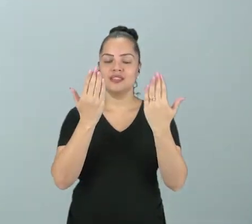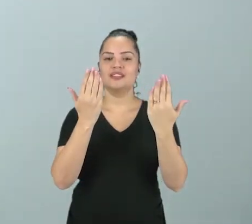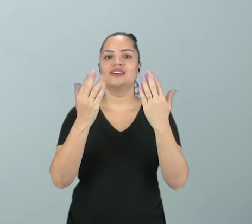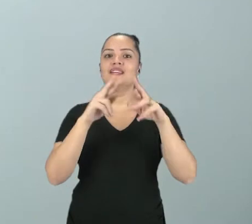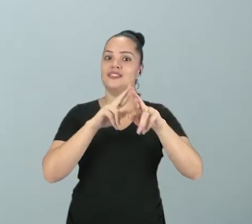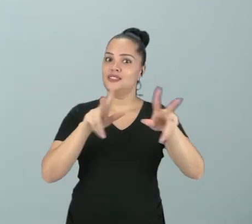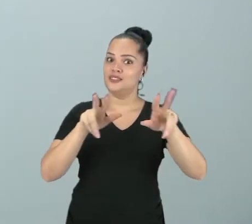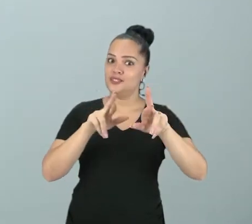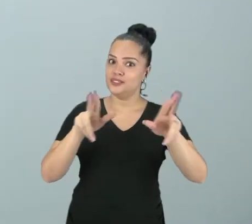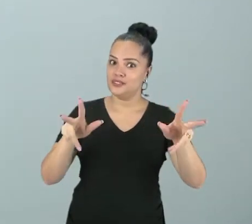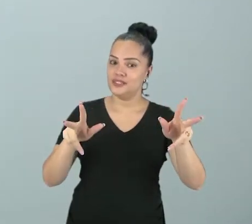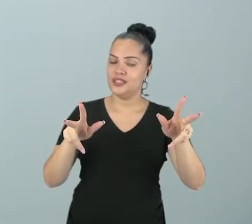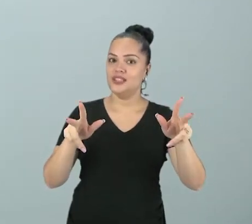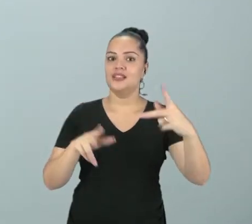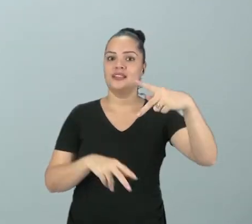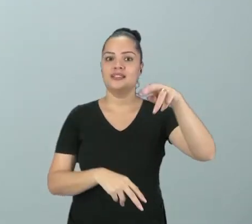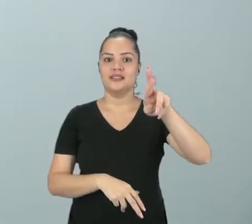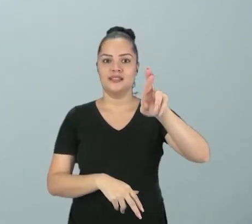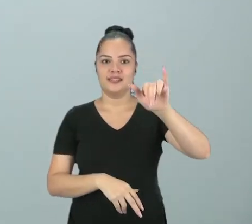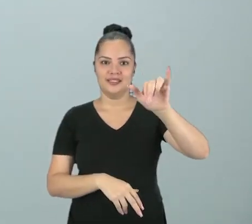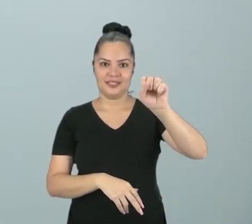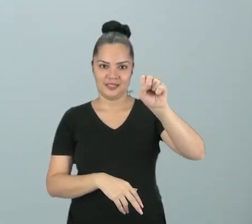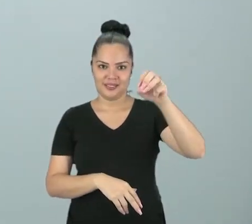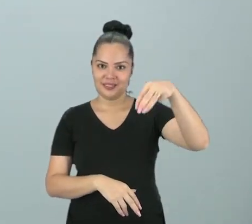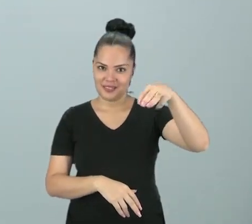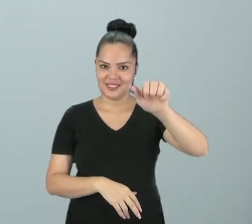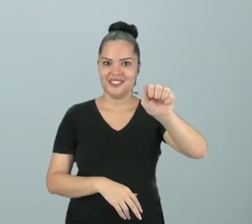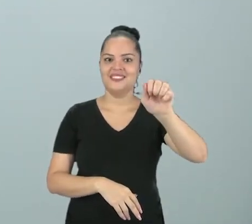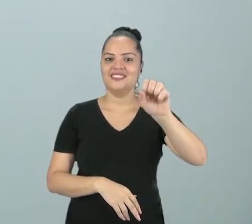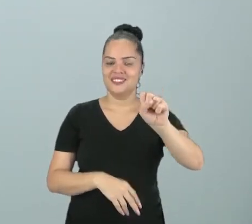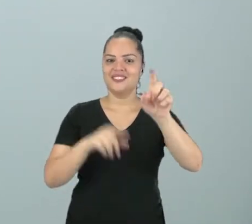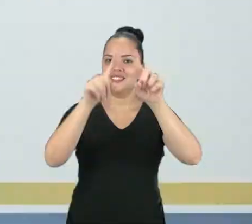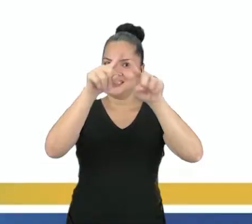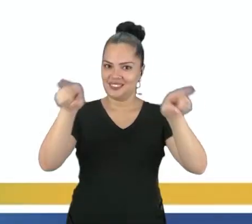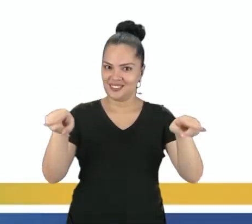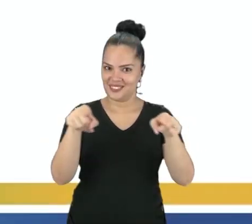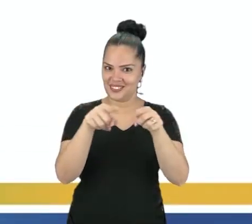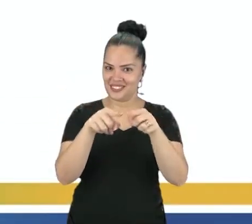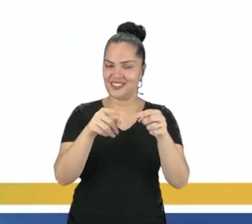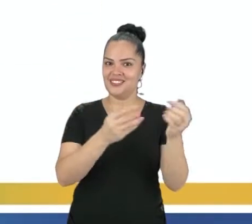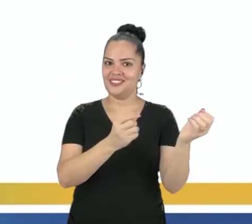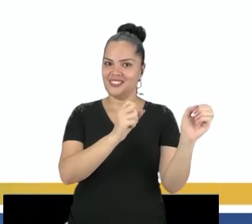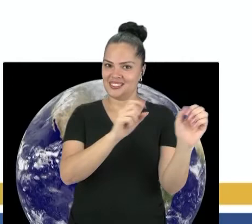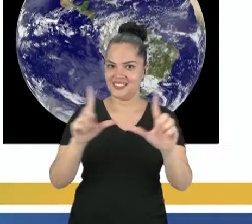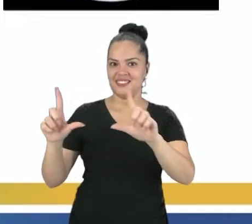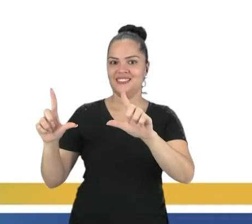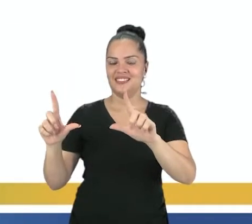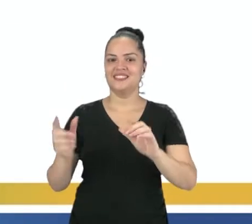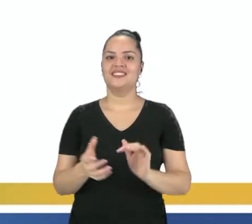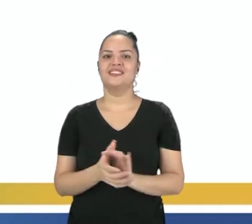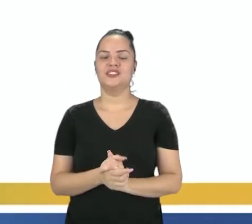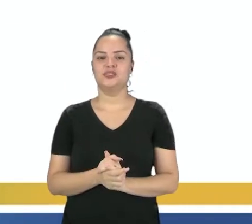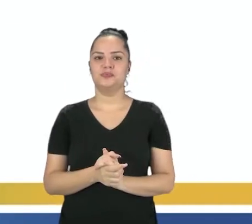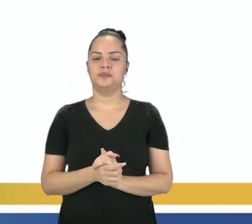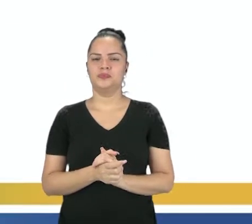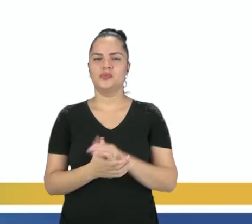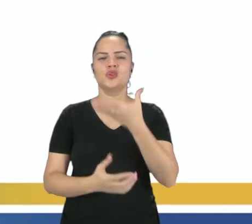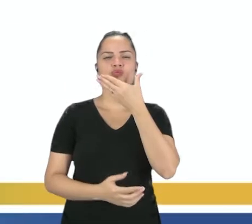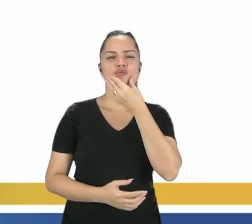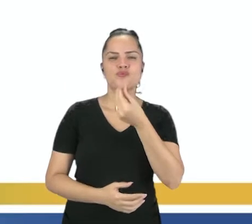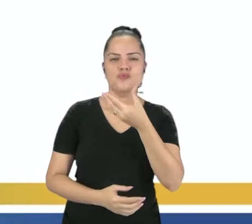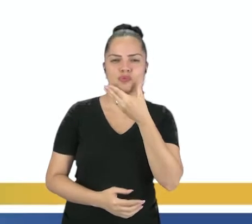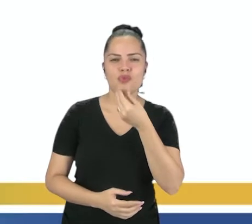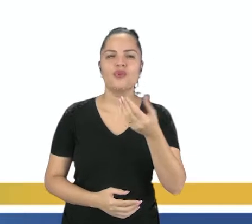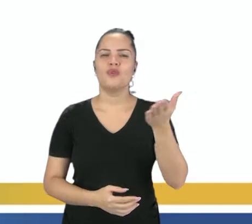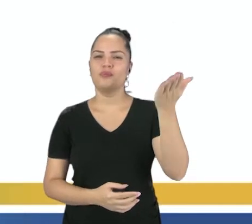diferenças entre prismas e pirâmides. Tudo bem? Acompanhe comigo aqui na tela. Então pessoal, quando o homem